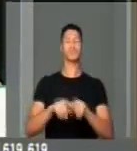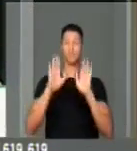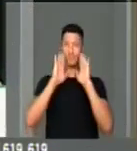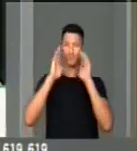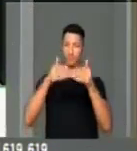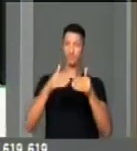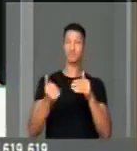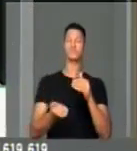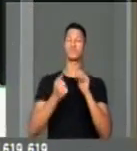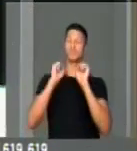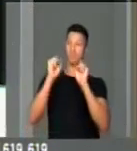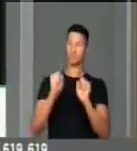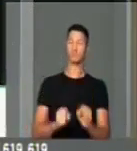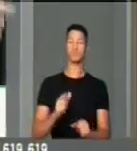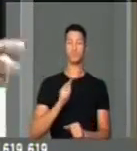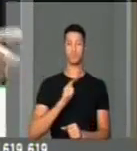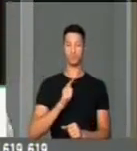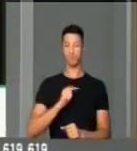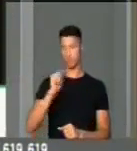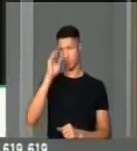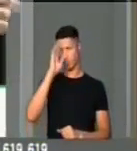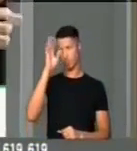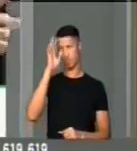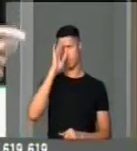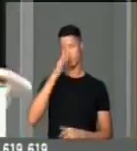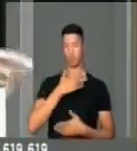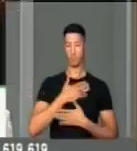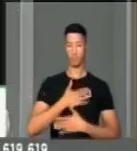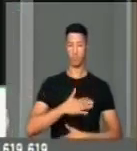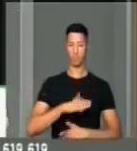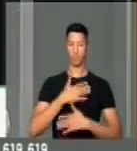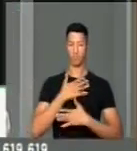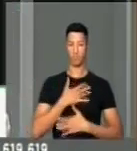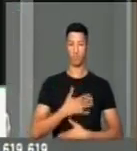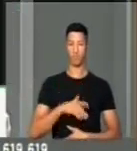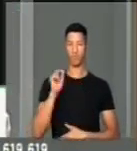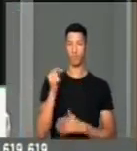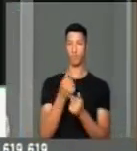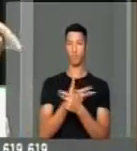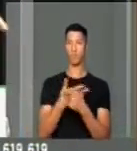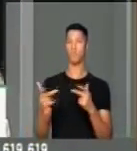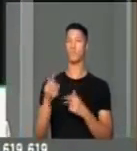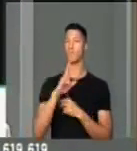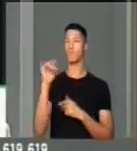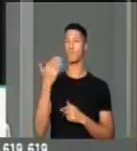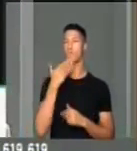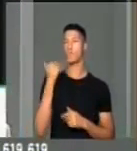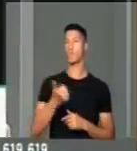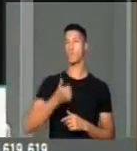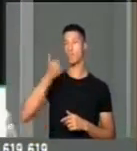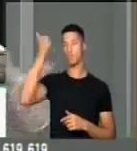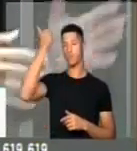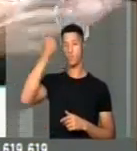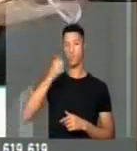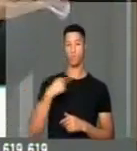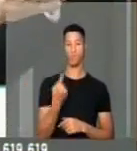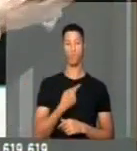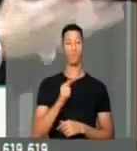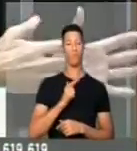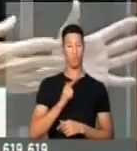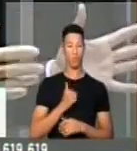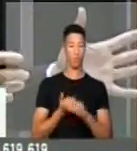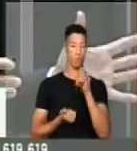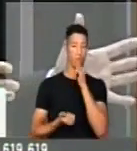dedicado, pode ter a esperança, a tranquilidade de que as coisas irão melhorar. E nós